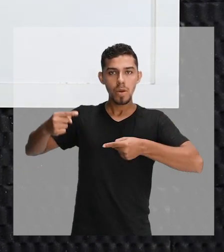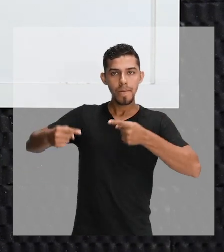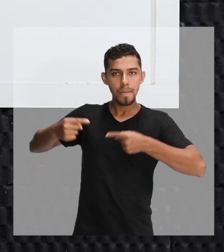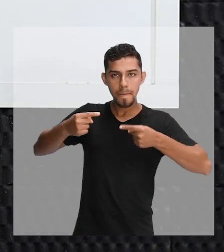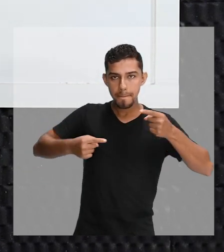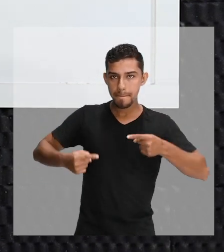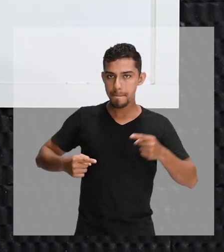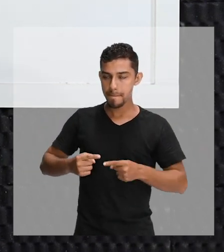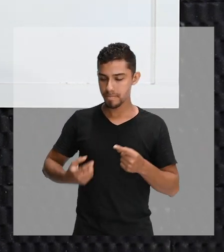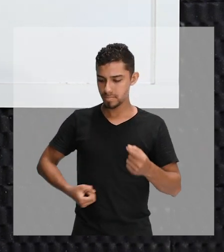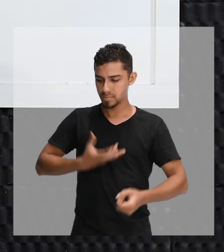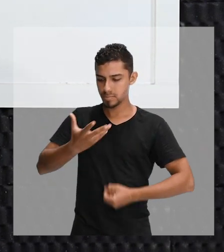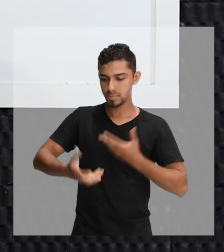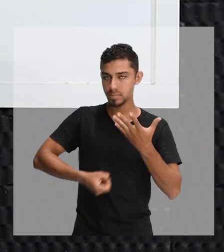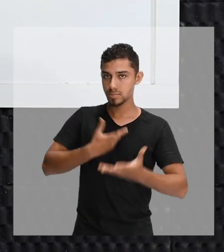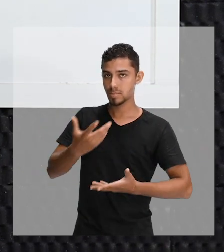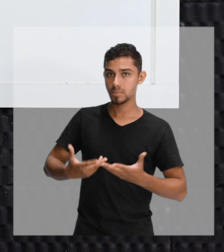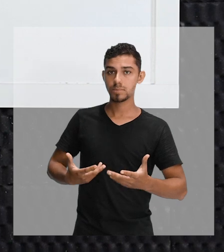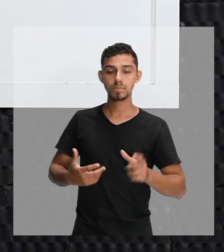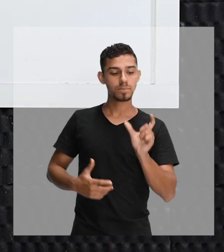política, ela está associada à palavra